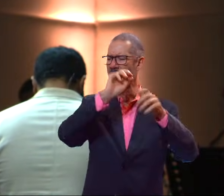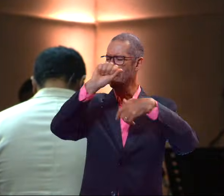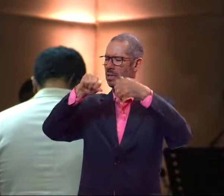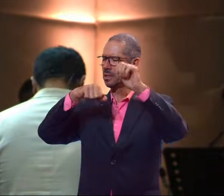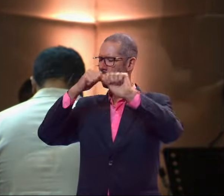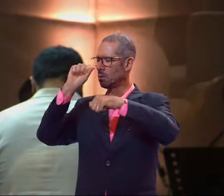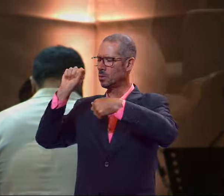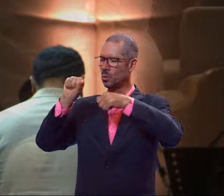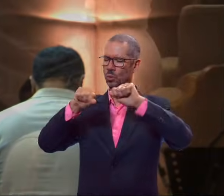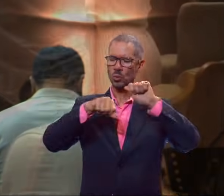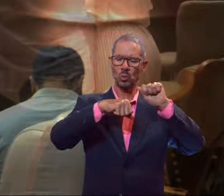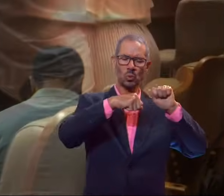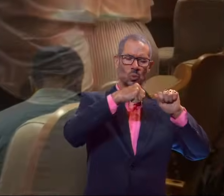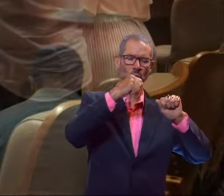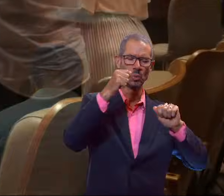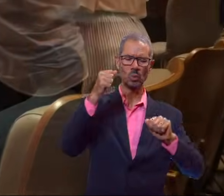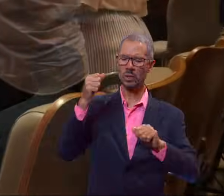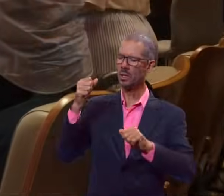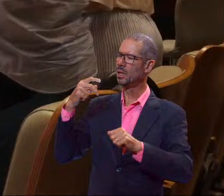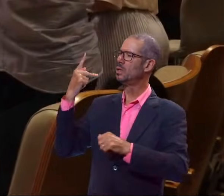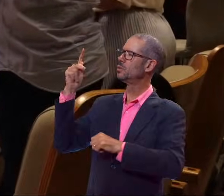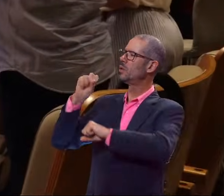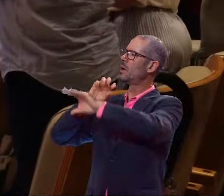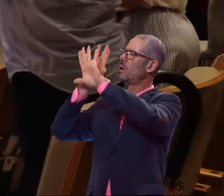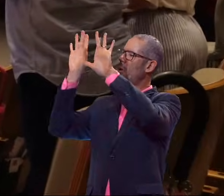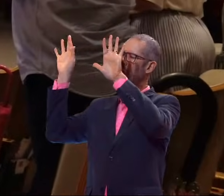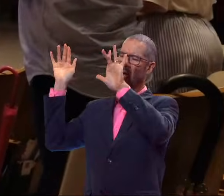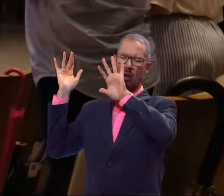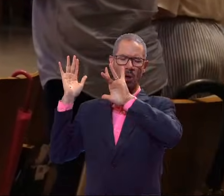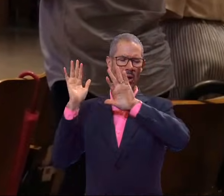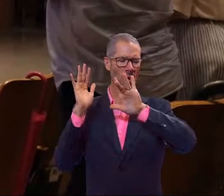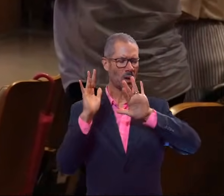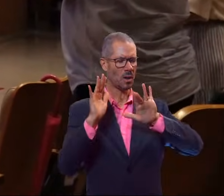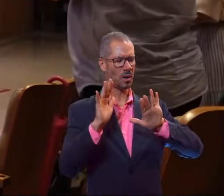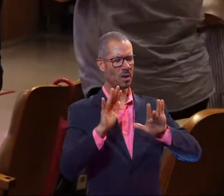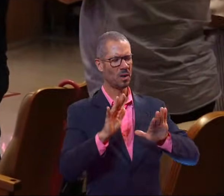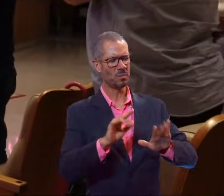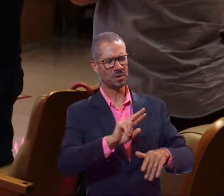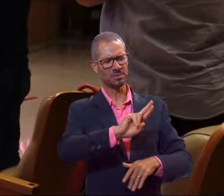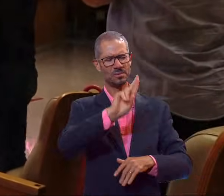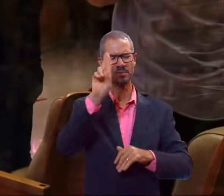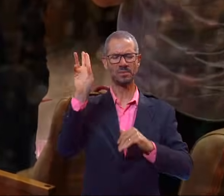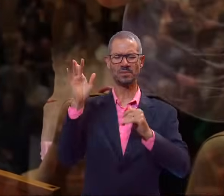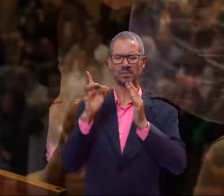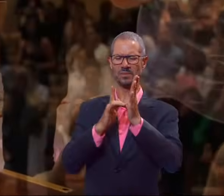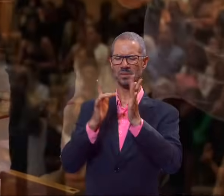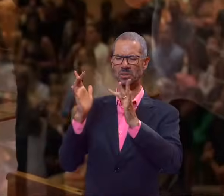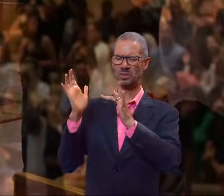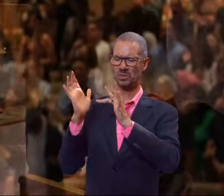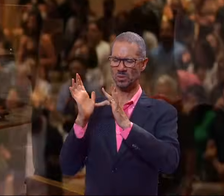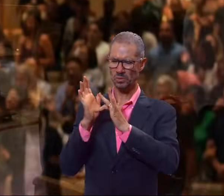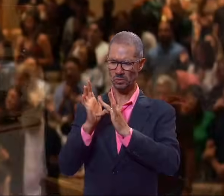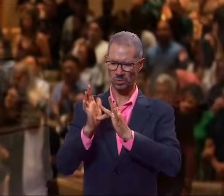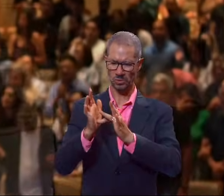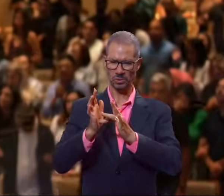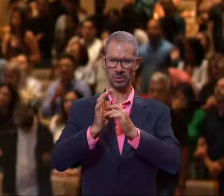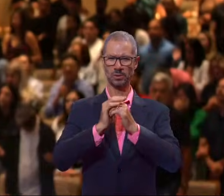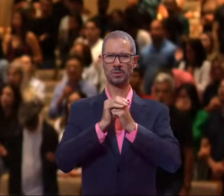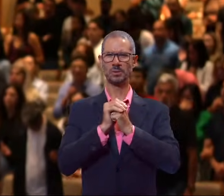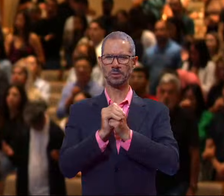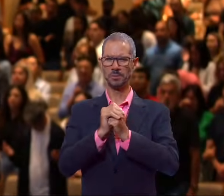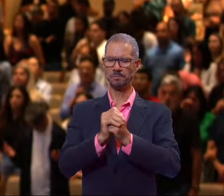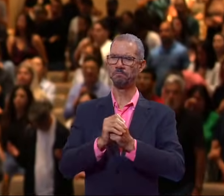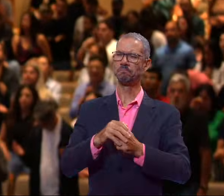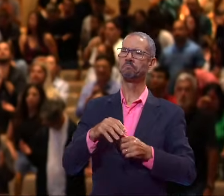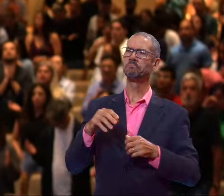Deus. Derrama a tua glória hoje aqui, em nome de Jesus. Eu senti muito